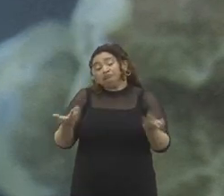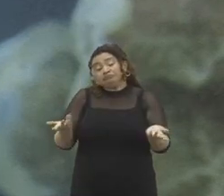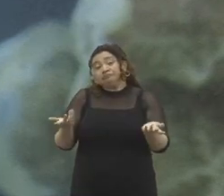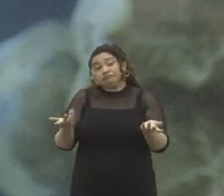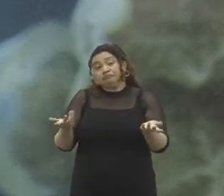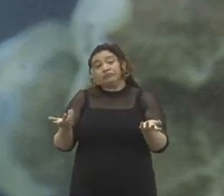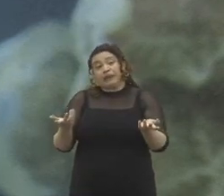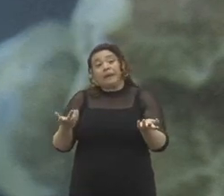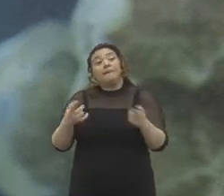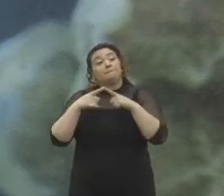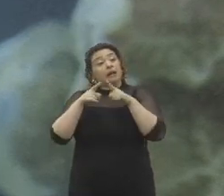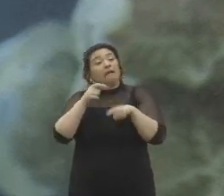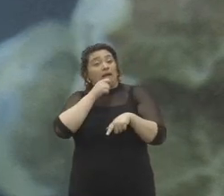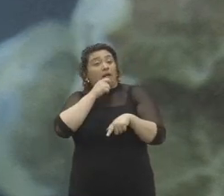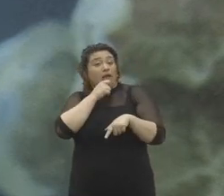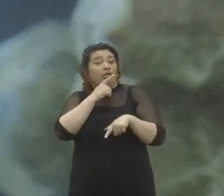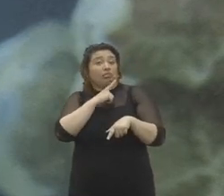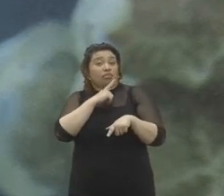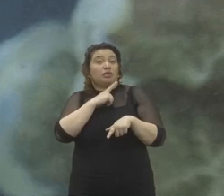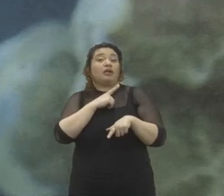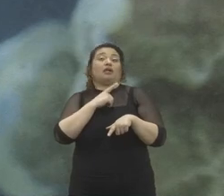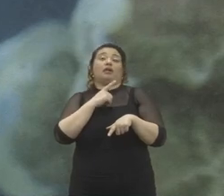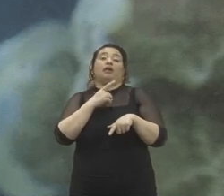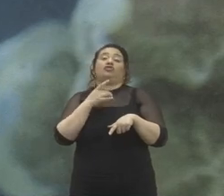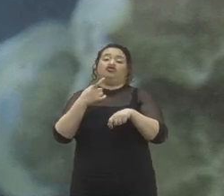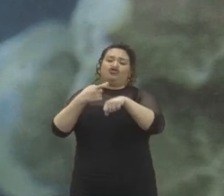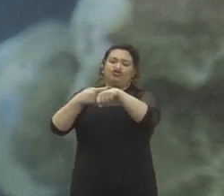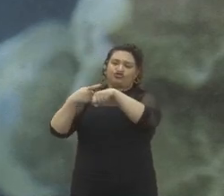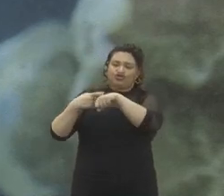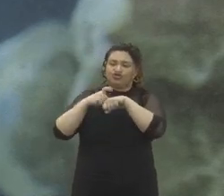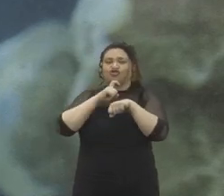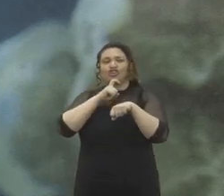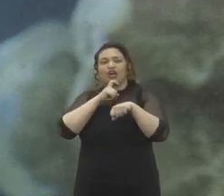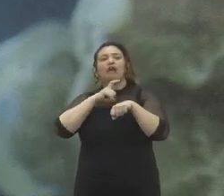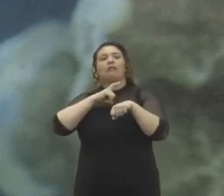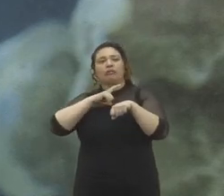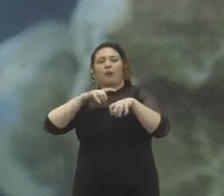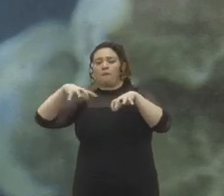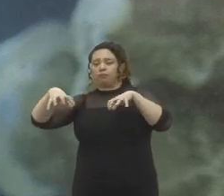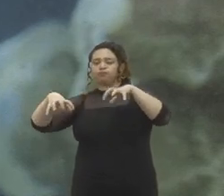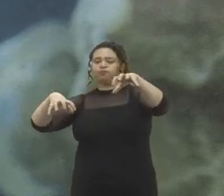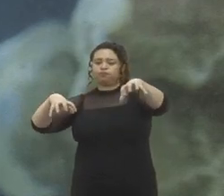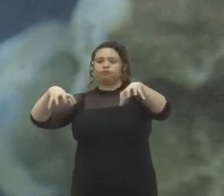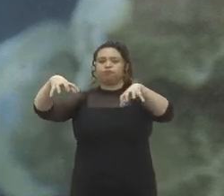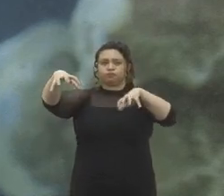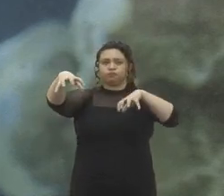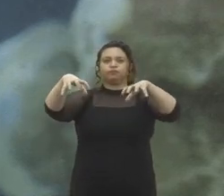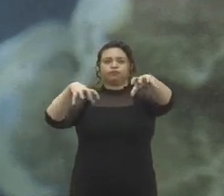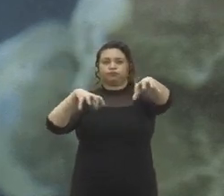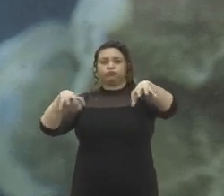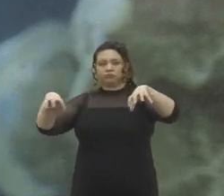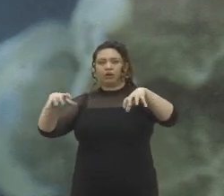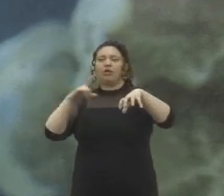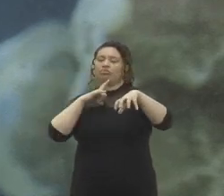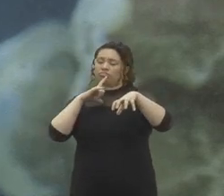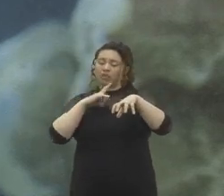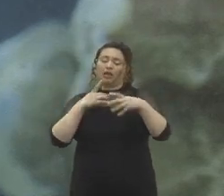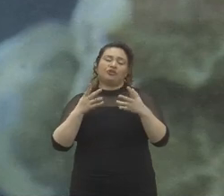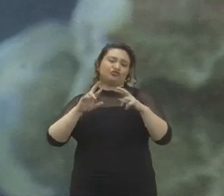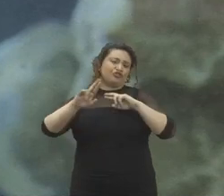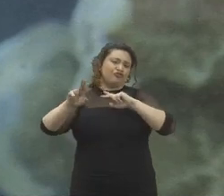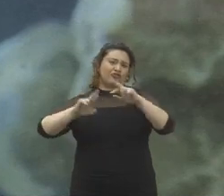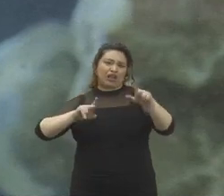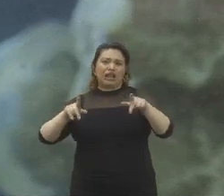ainda se enfrenta aqu muita presença de gelo de blocos de gelo grandes os icebergs os growers que são os